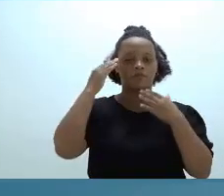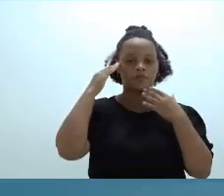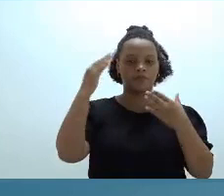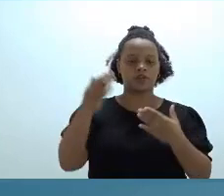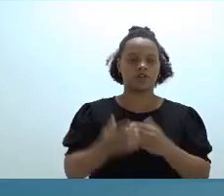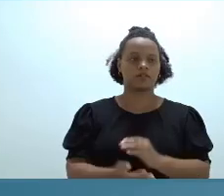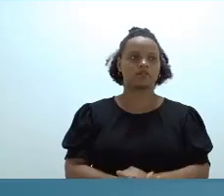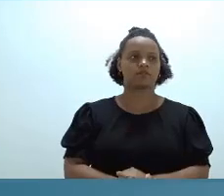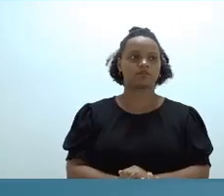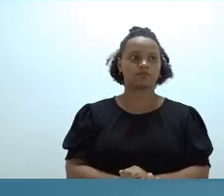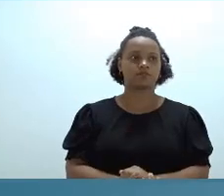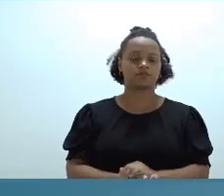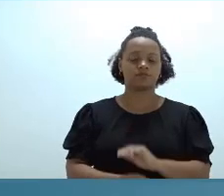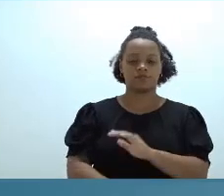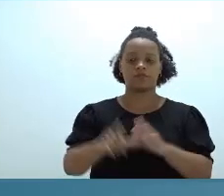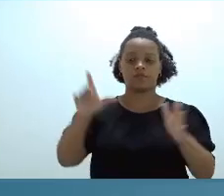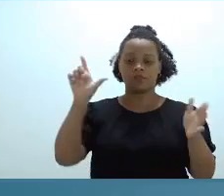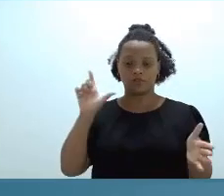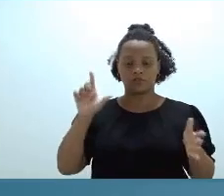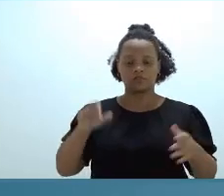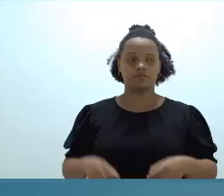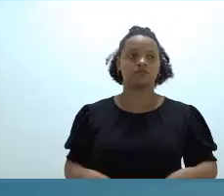Bem, antes de qualquer coisa,